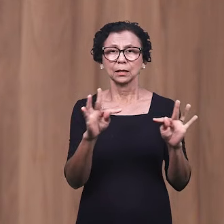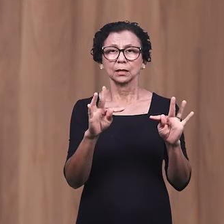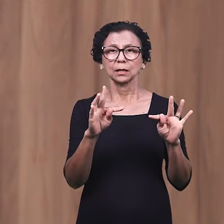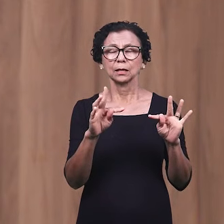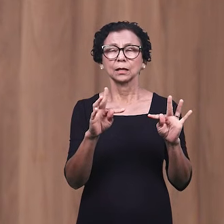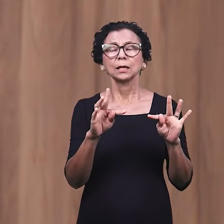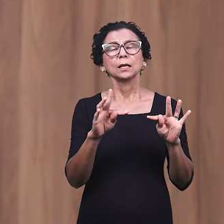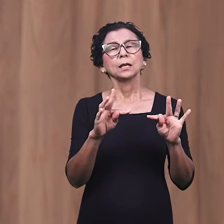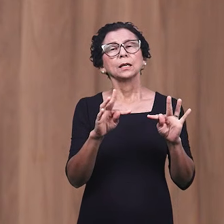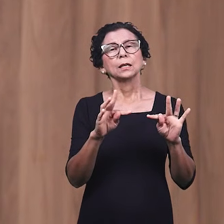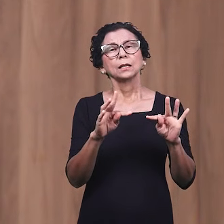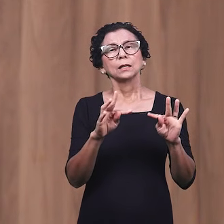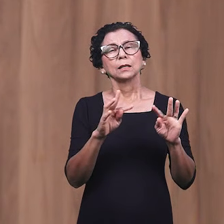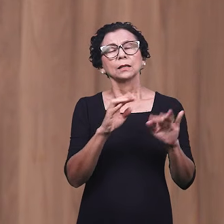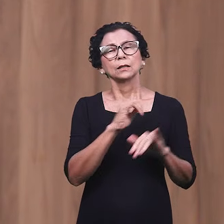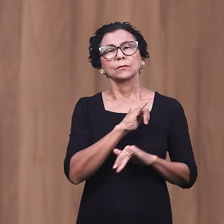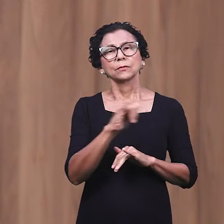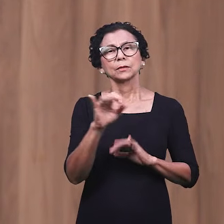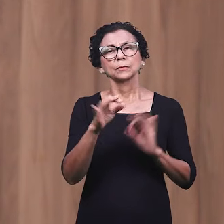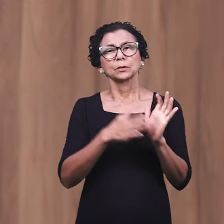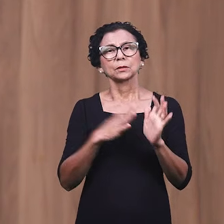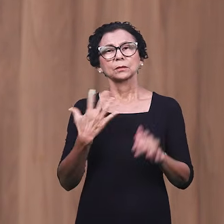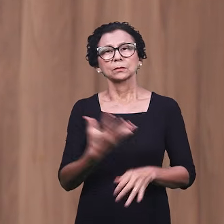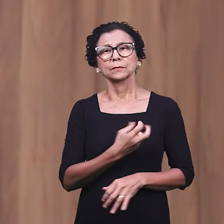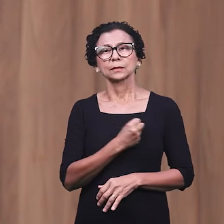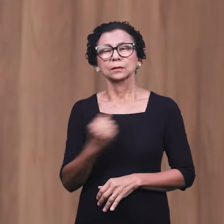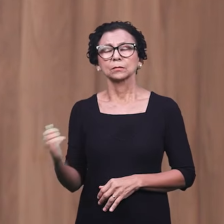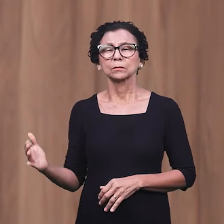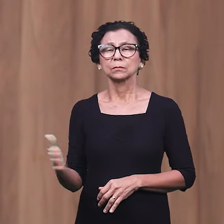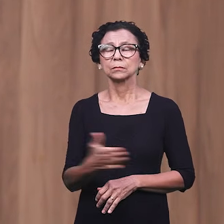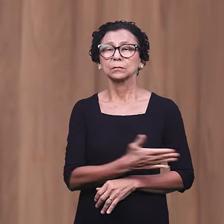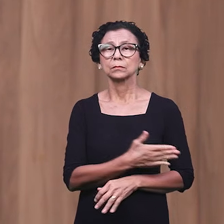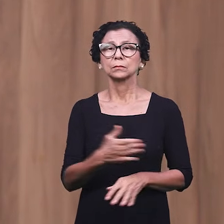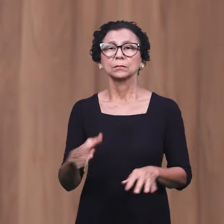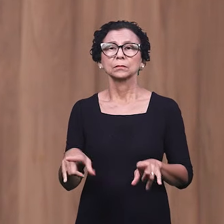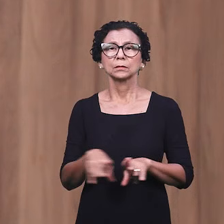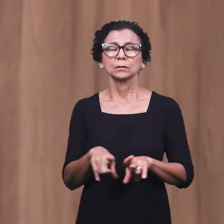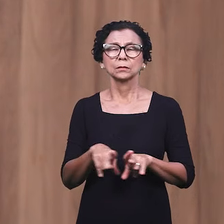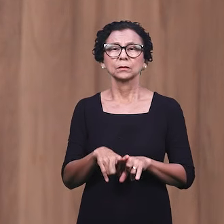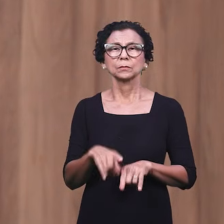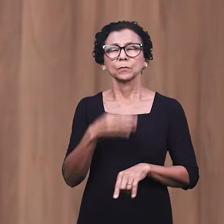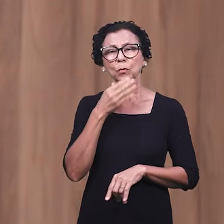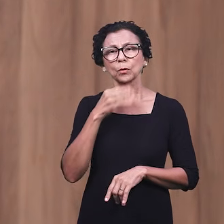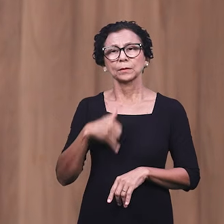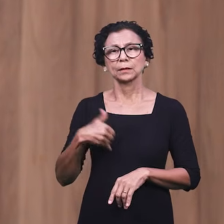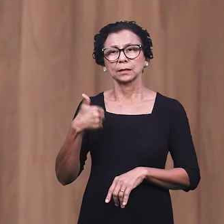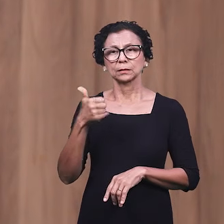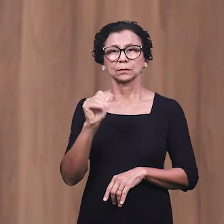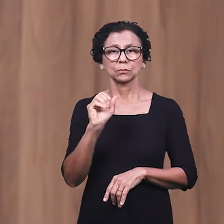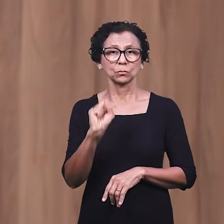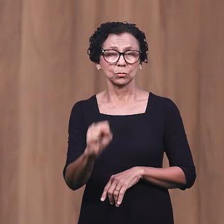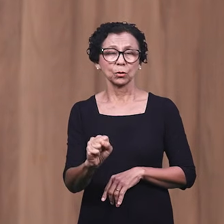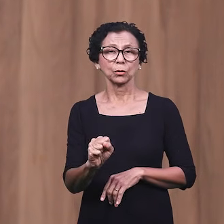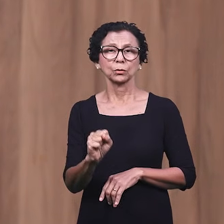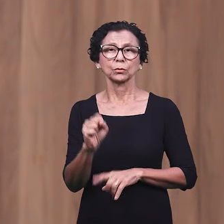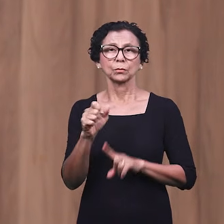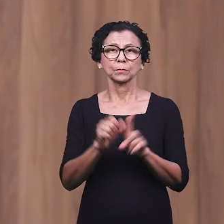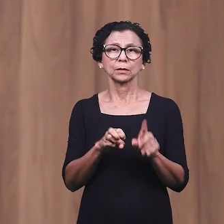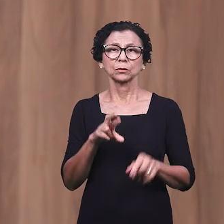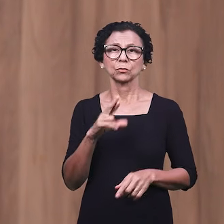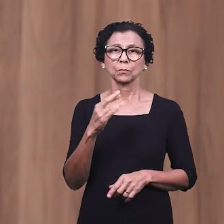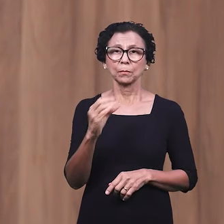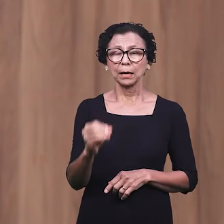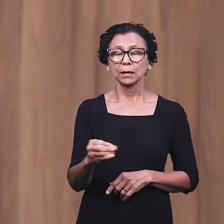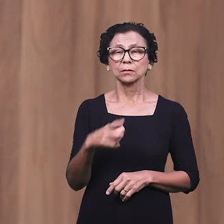outro jovem, que é aprendiz de uma fábrica de tecelagem. Ele vai completar 18 anos no mês de março deste ano. E o seu contrato de trabalho está